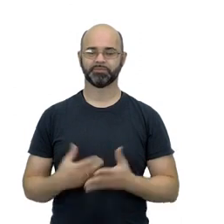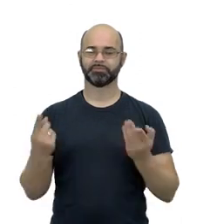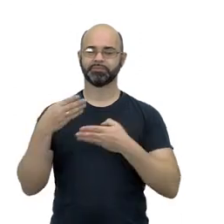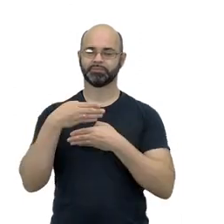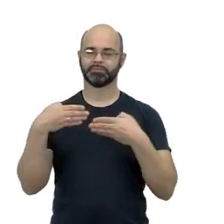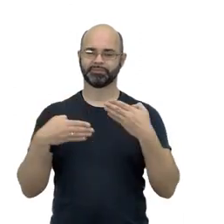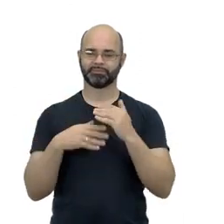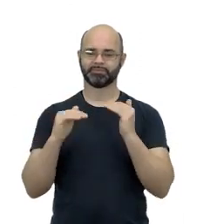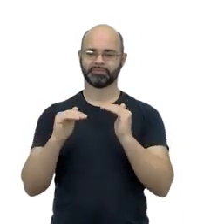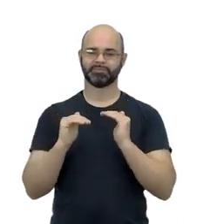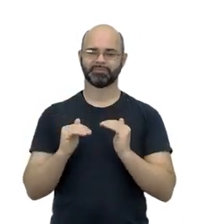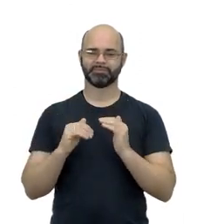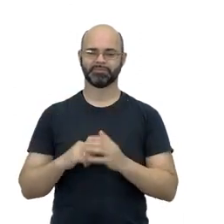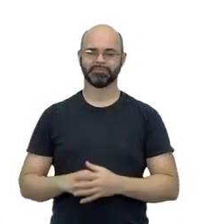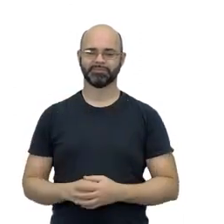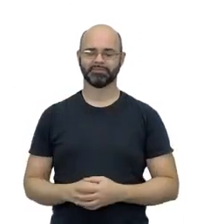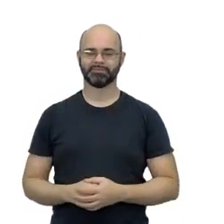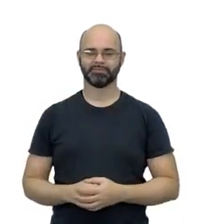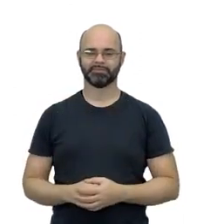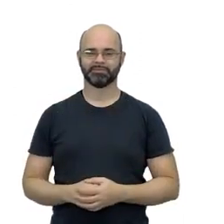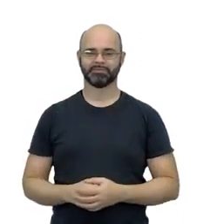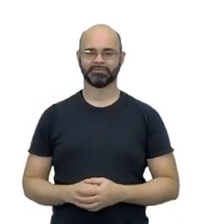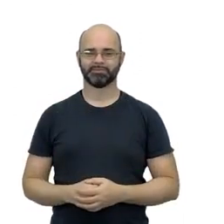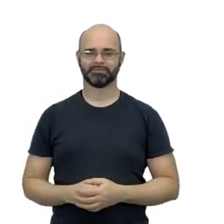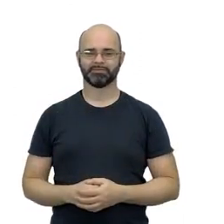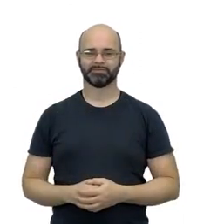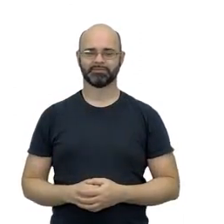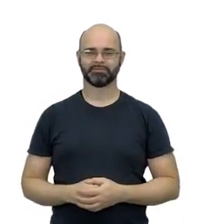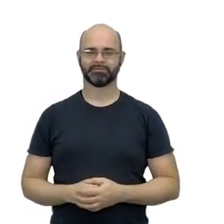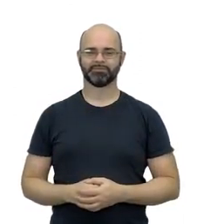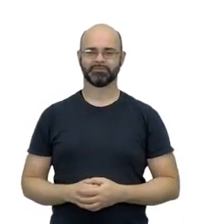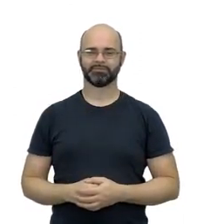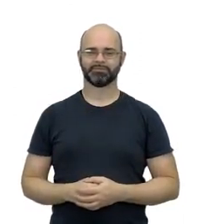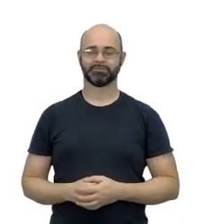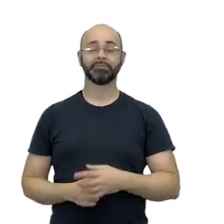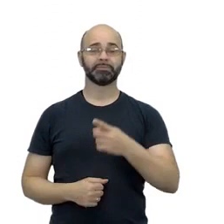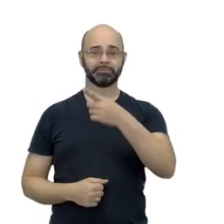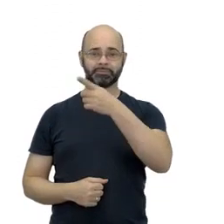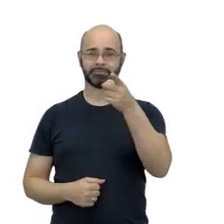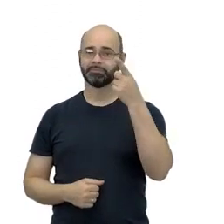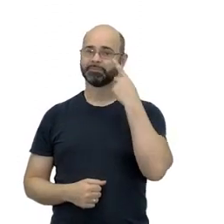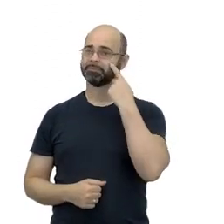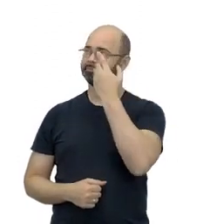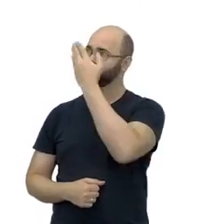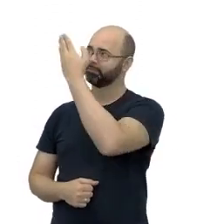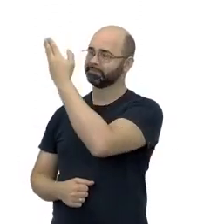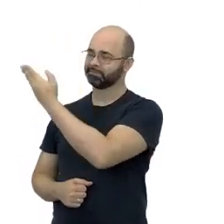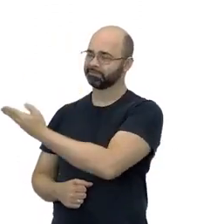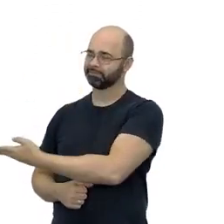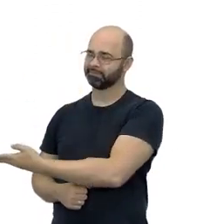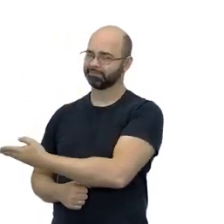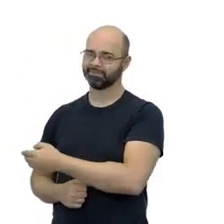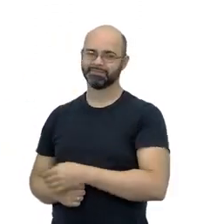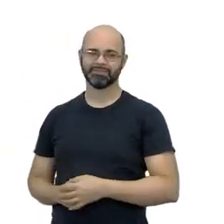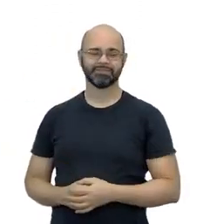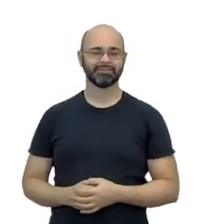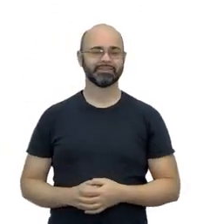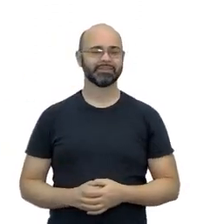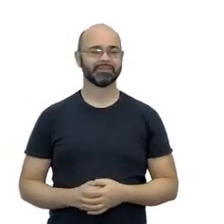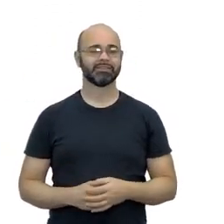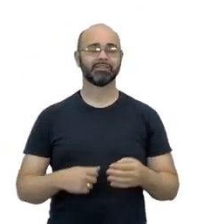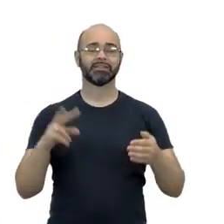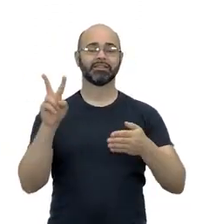Como vocês podem ver no slide, né, ainda não apareceu leitura colaborativa aí